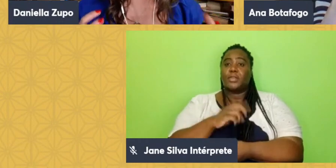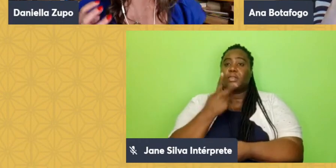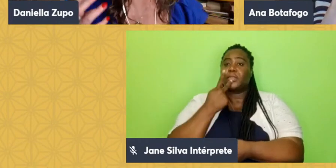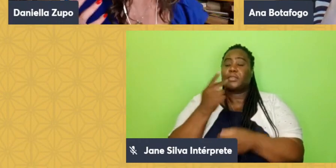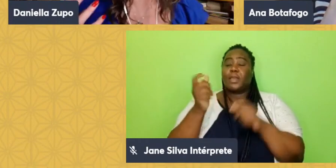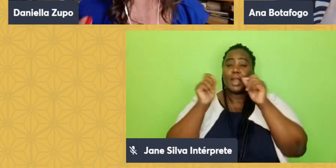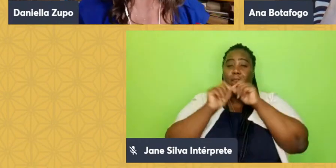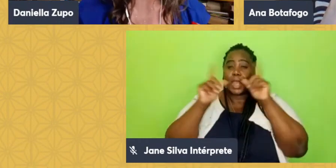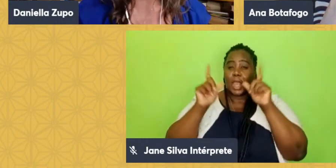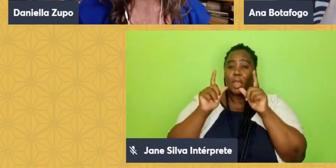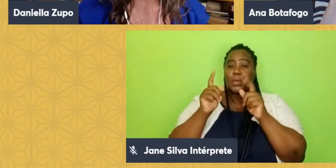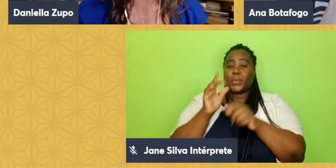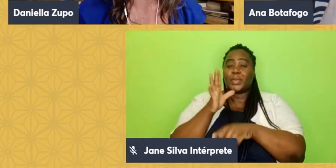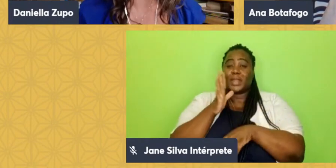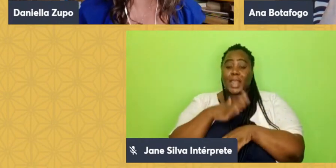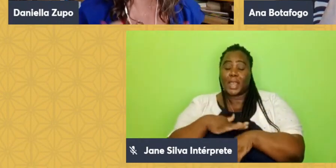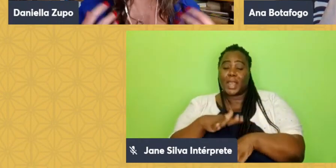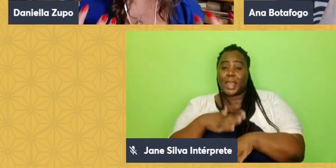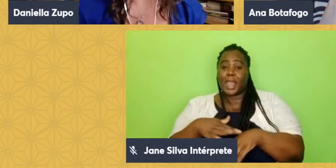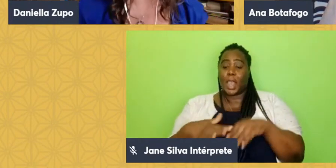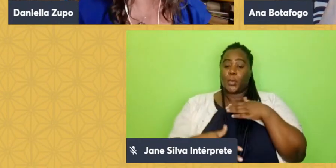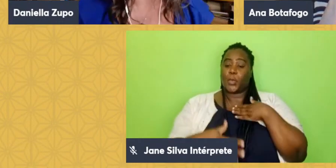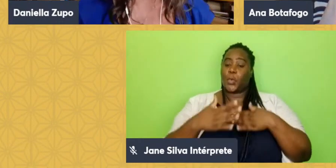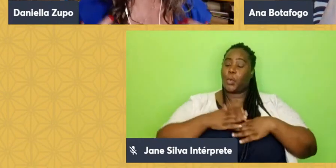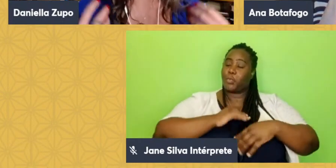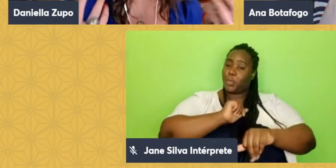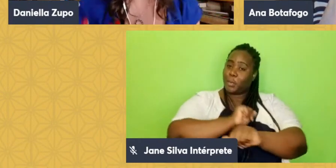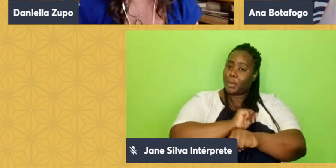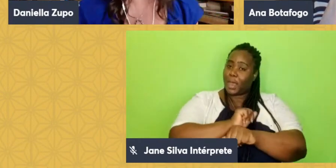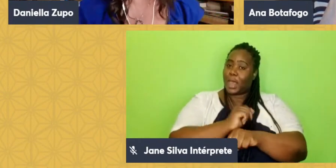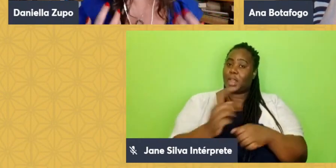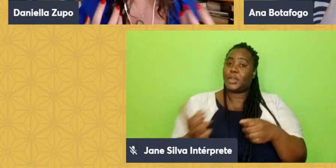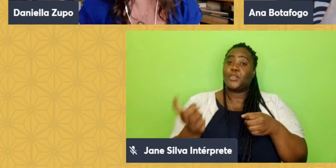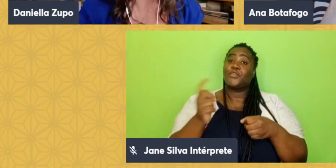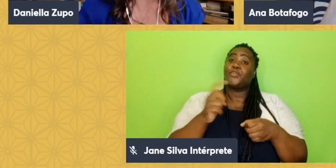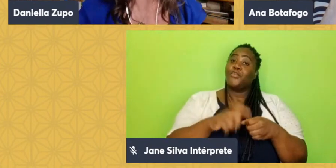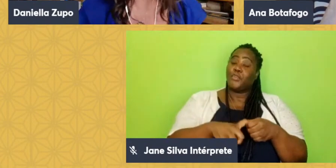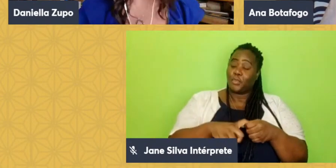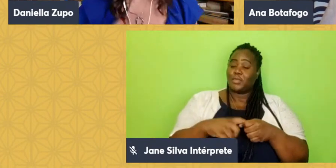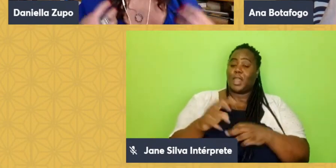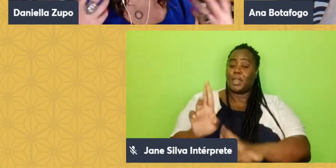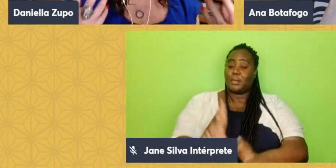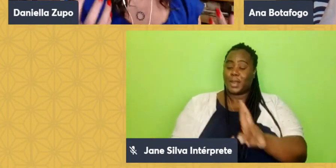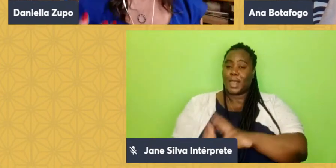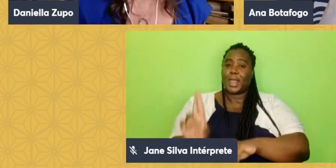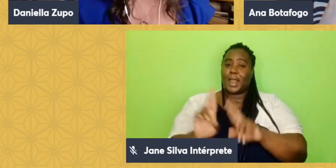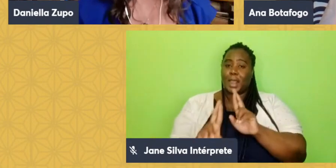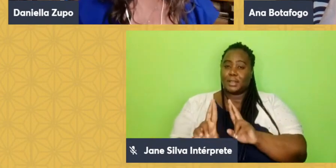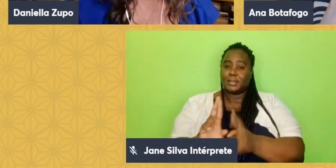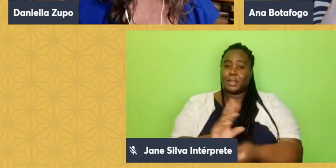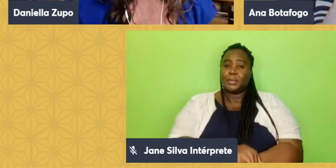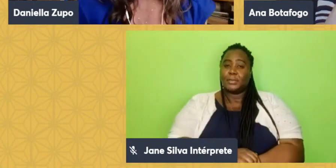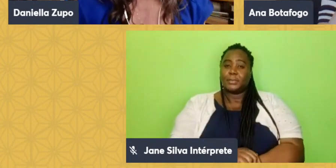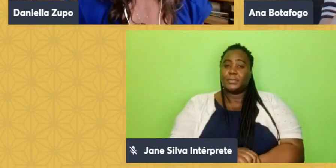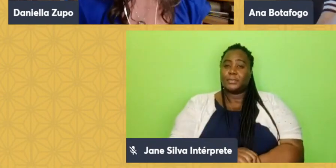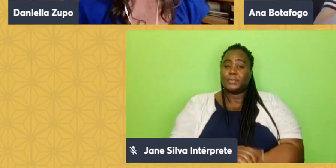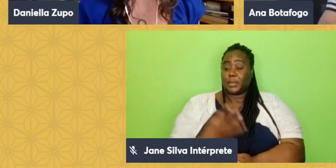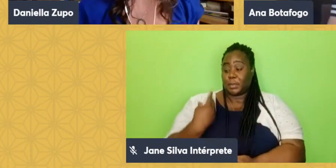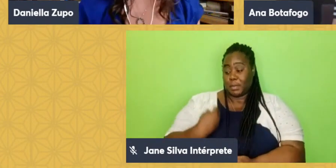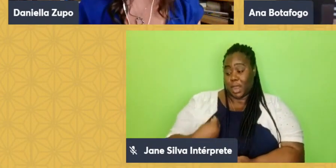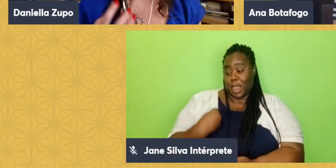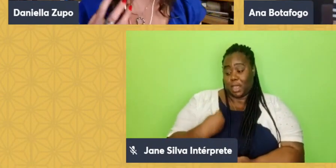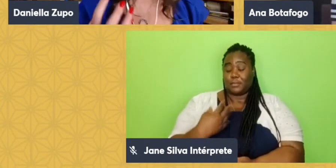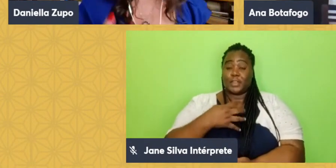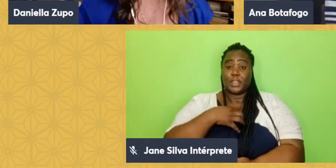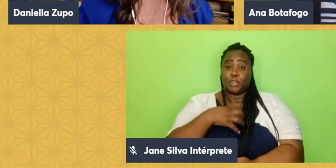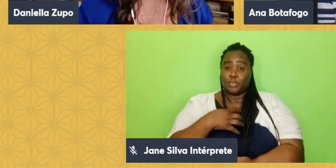acordar devagar esse corpo confinado na e trazê-lo para as relações é a vida